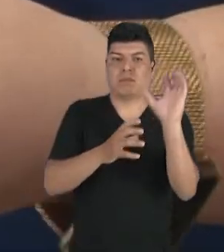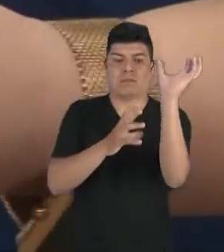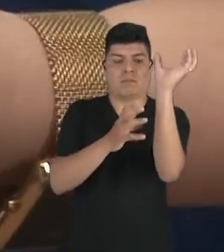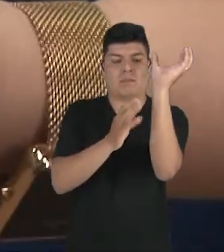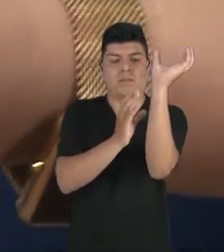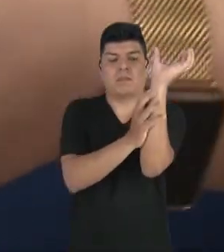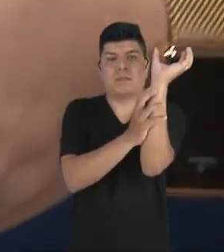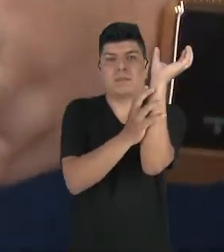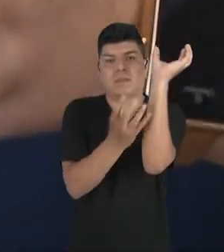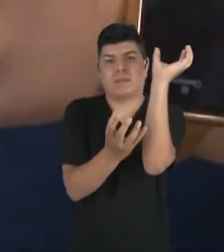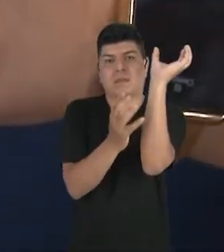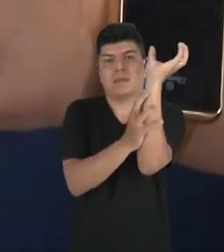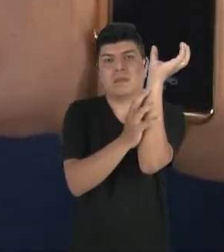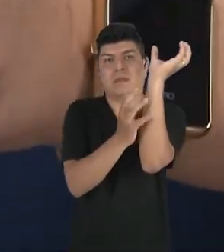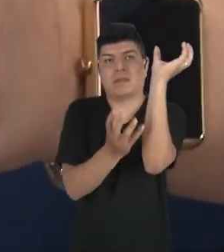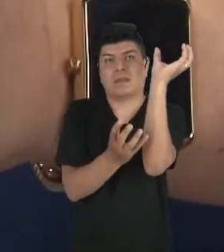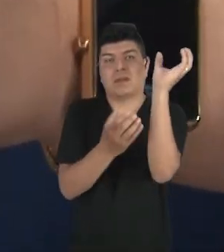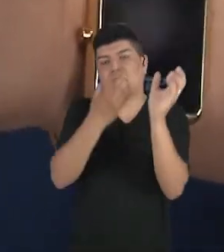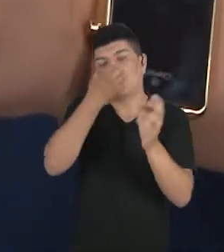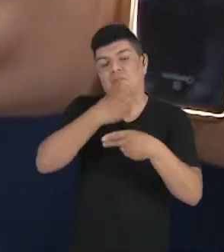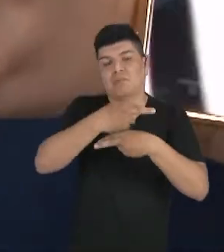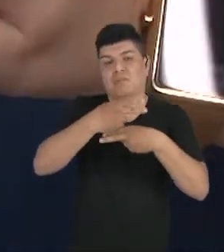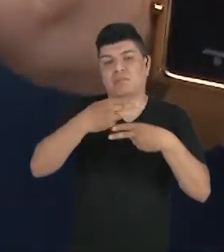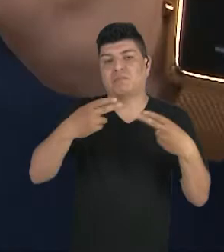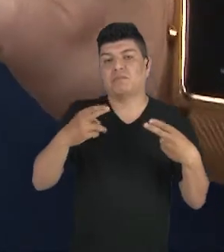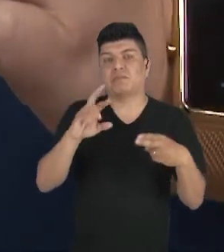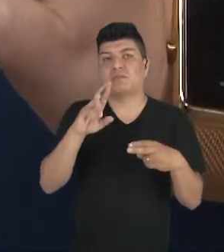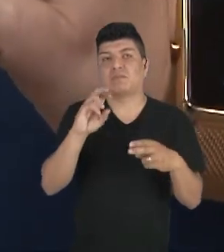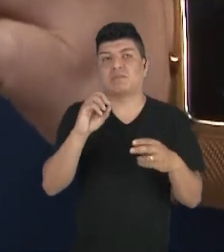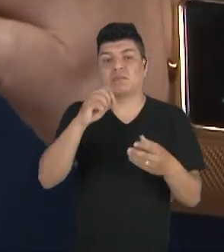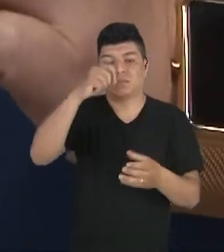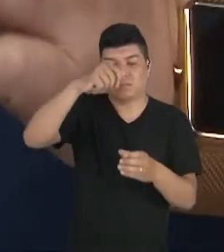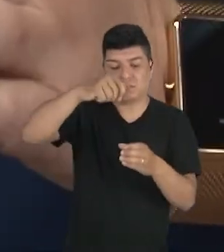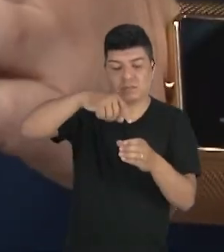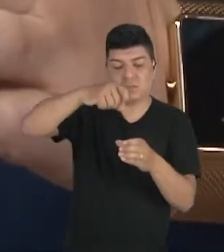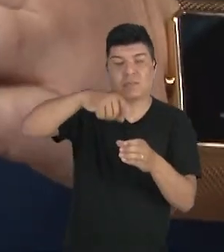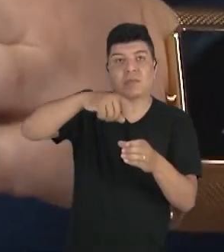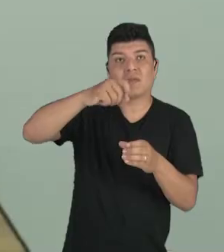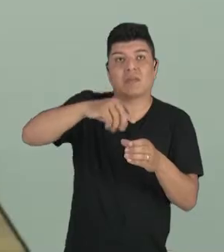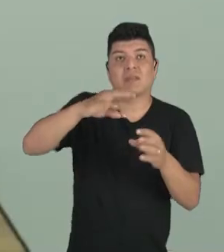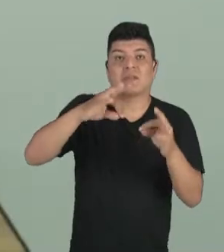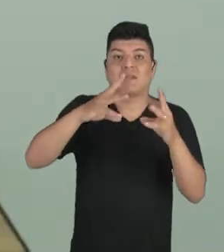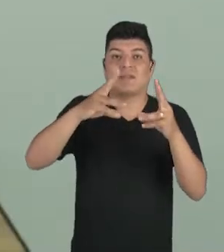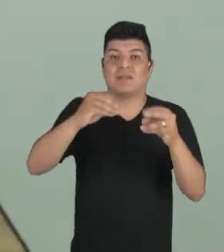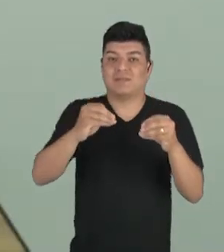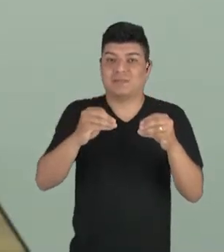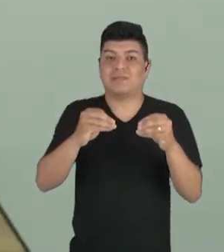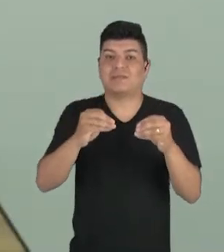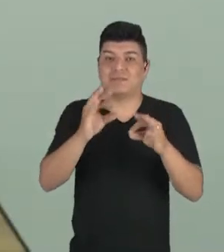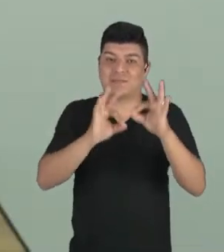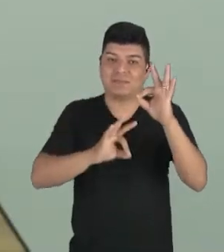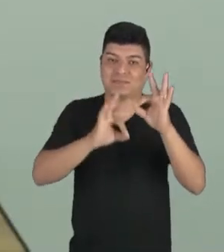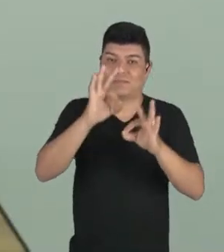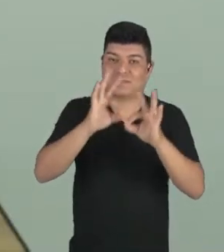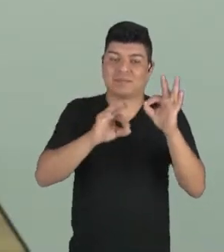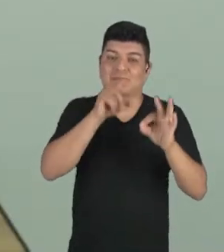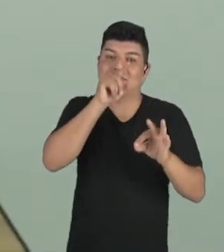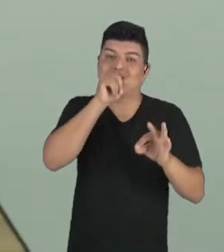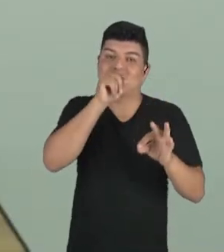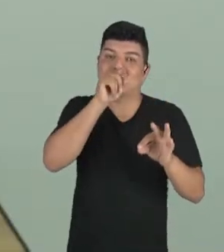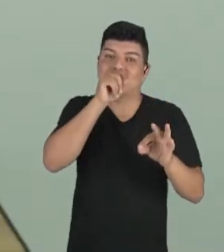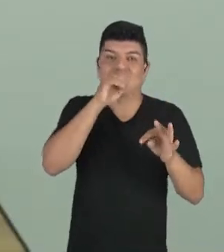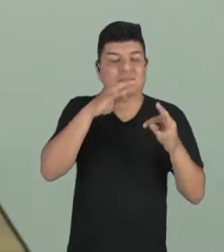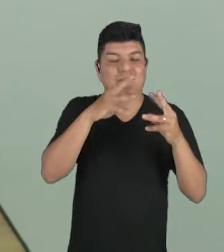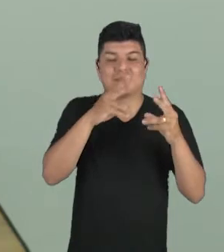fruta e todas as sementes, né, utilizado, tudo vindo, a plumagem das aves, dos